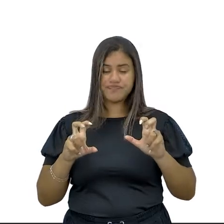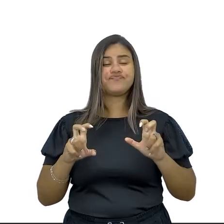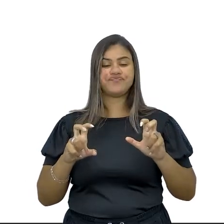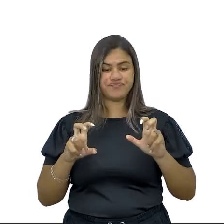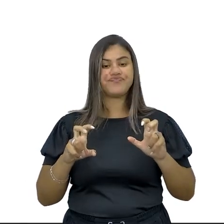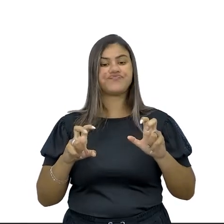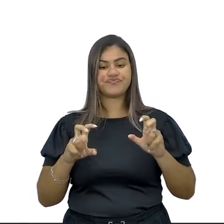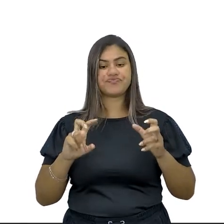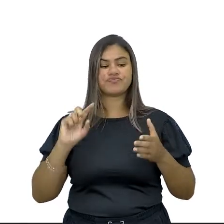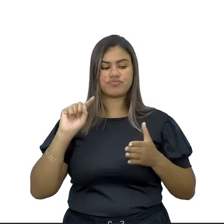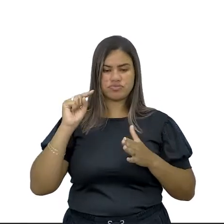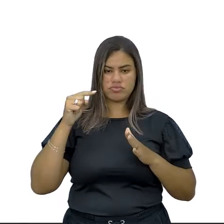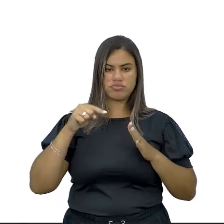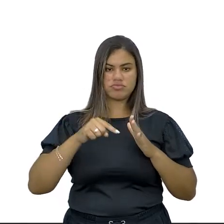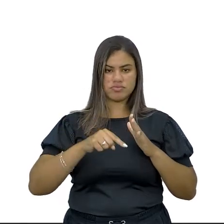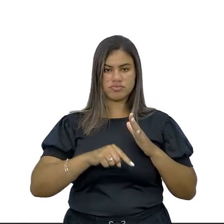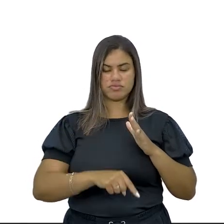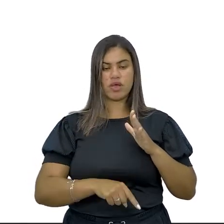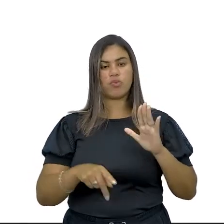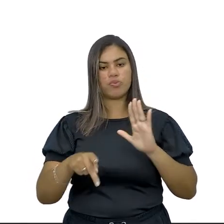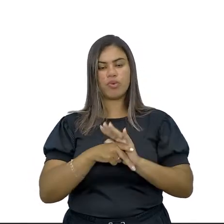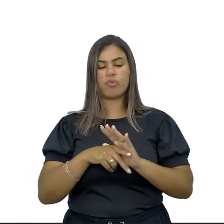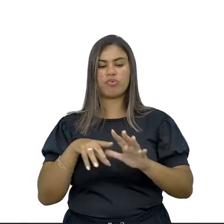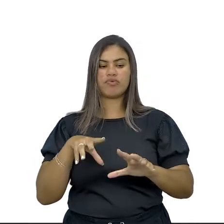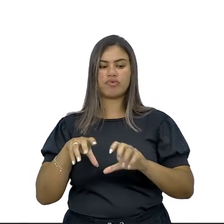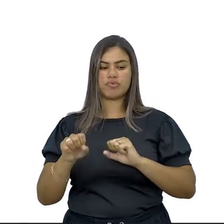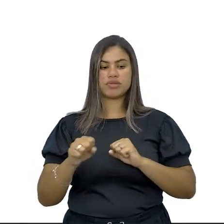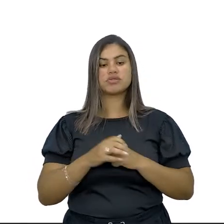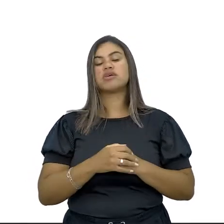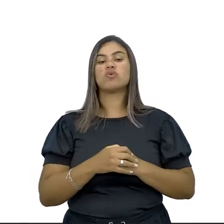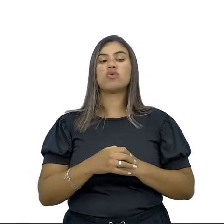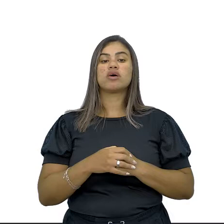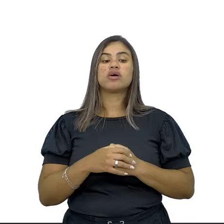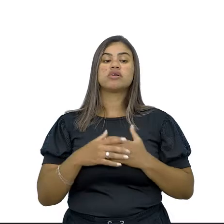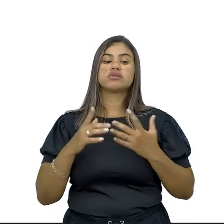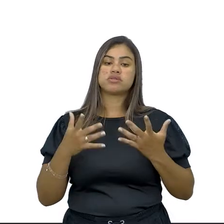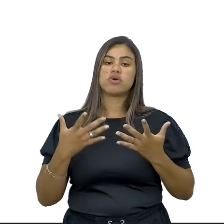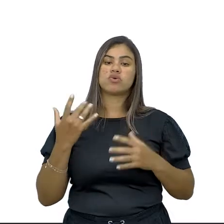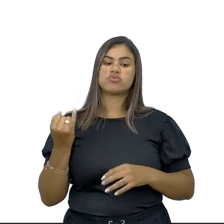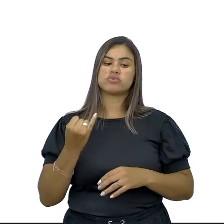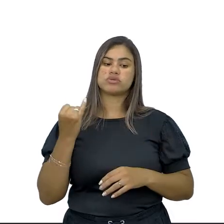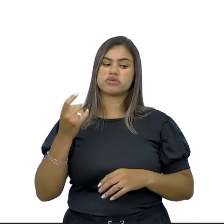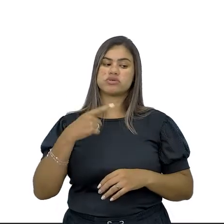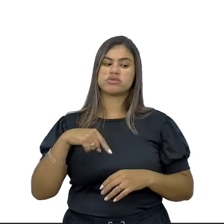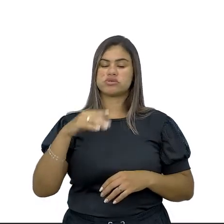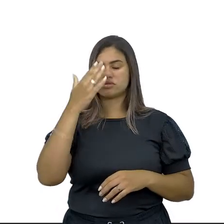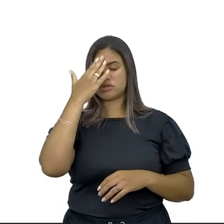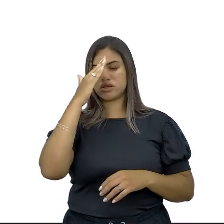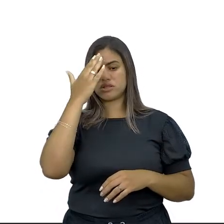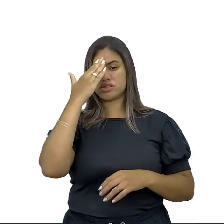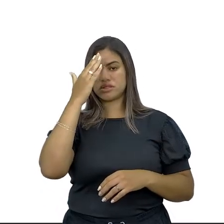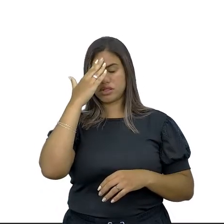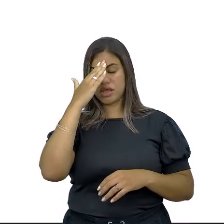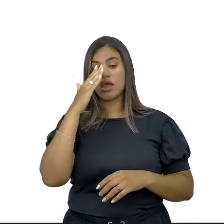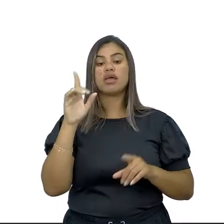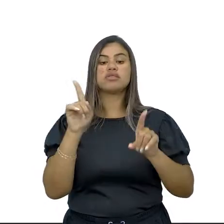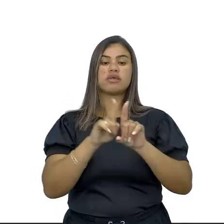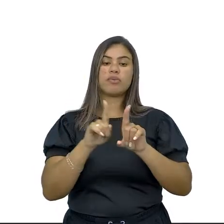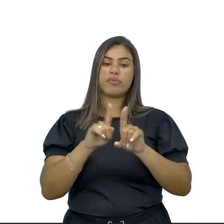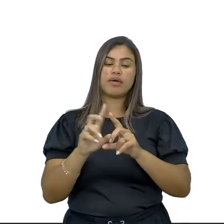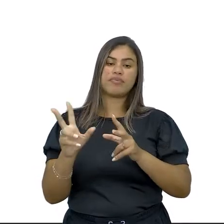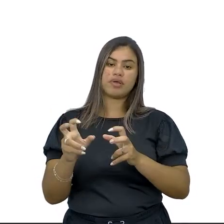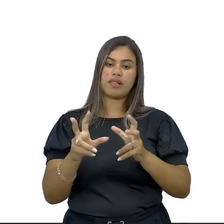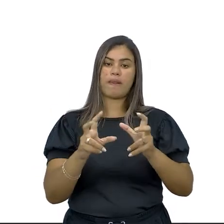trabalhada e aprofundada nas formações. Então, é muito importante entender esse movimento e perceber que